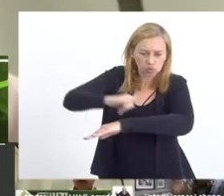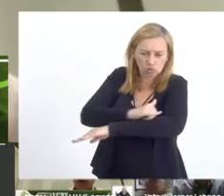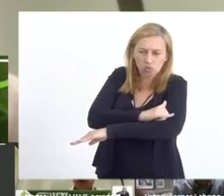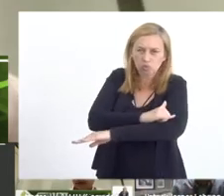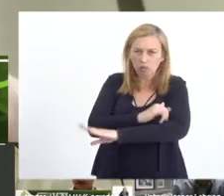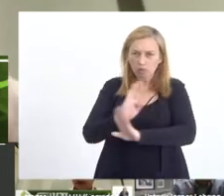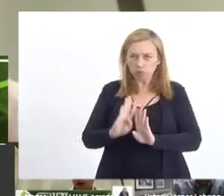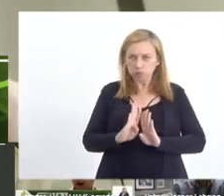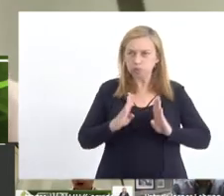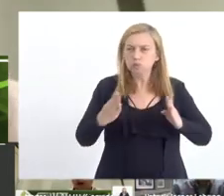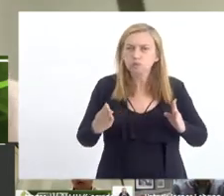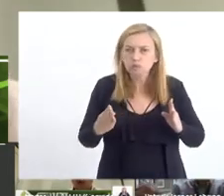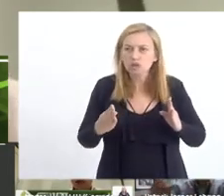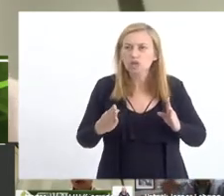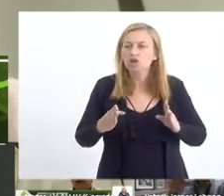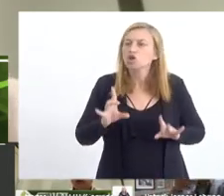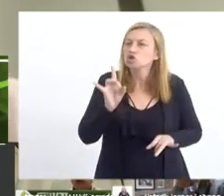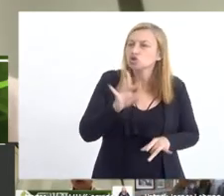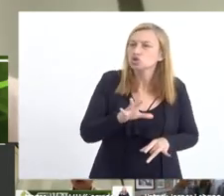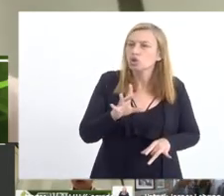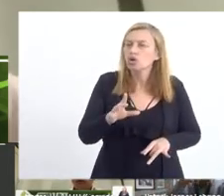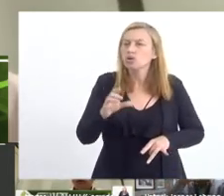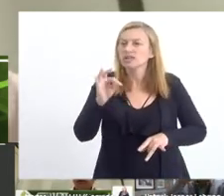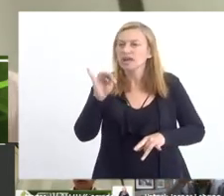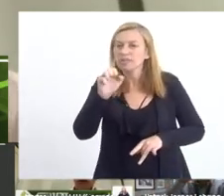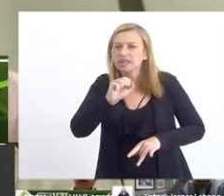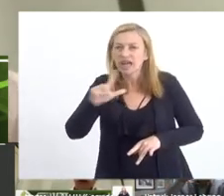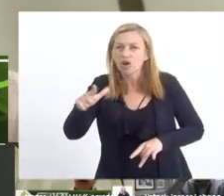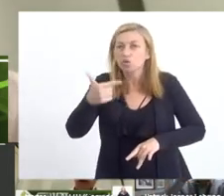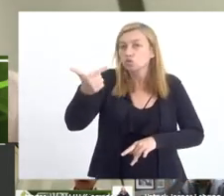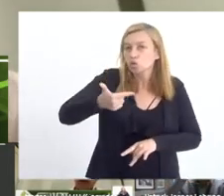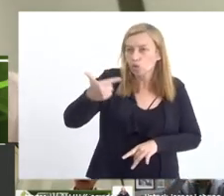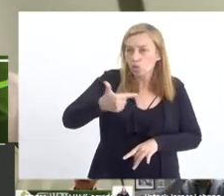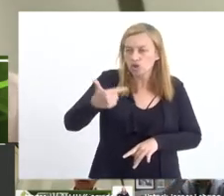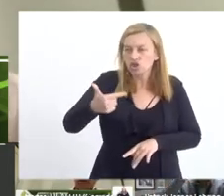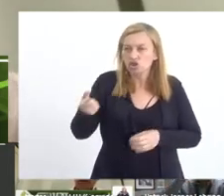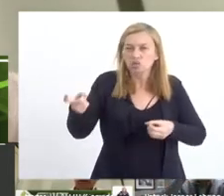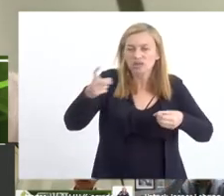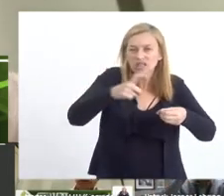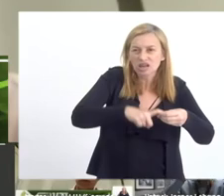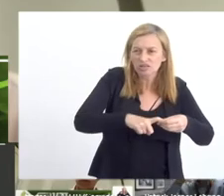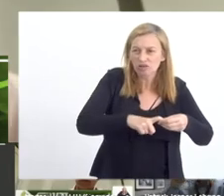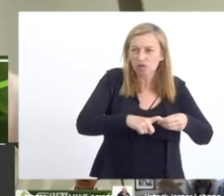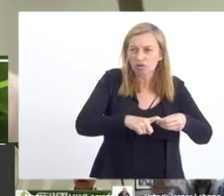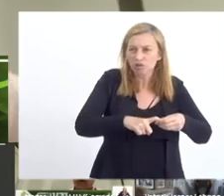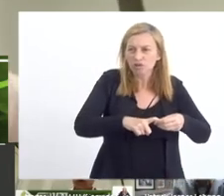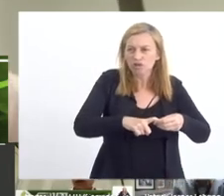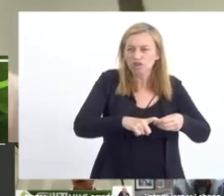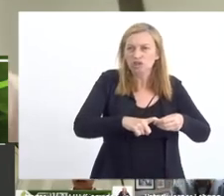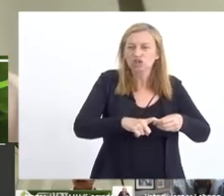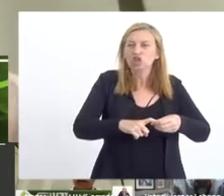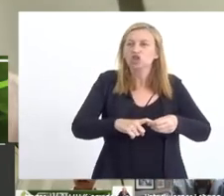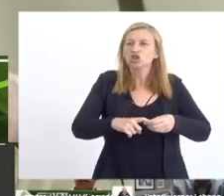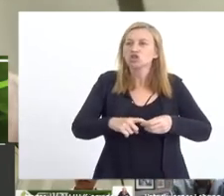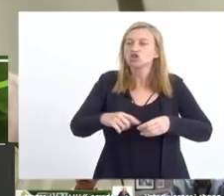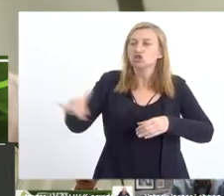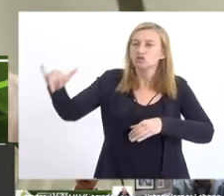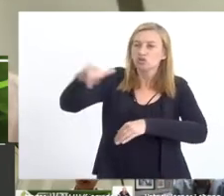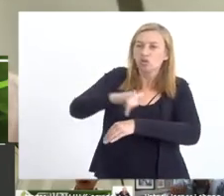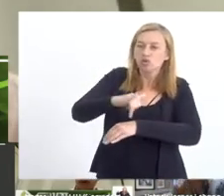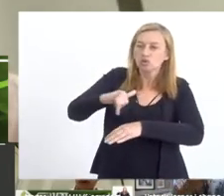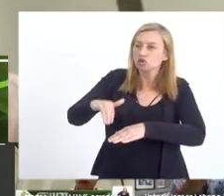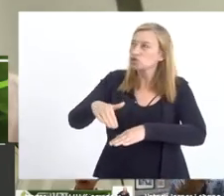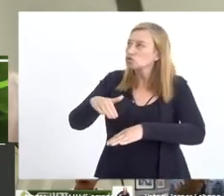seja, essencialmente só o Terminal 2. E com essa volta desses voos internacionais e essa volta